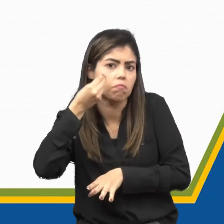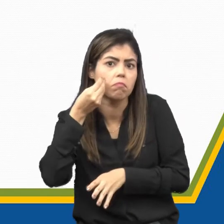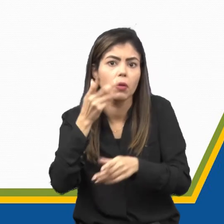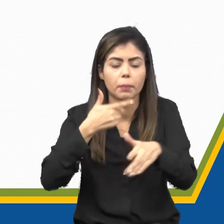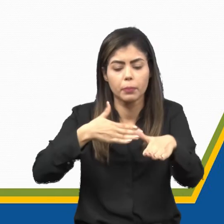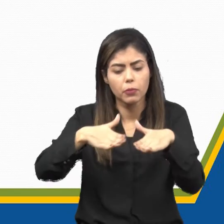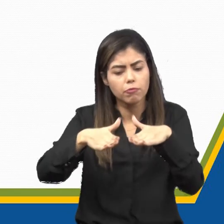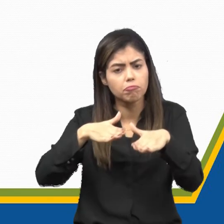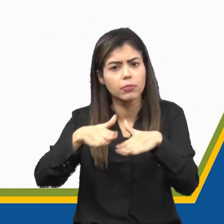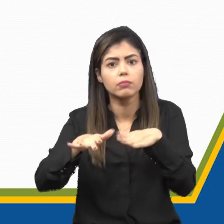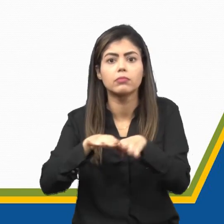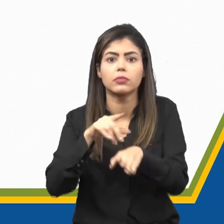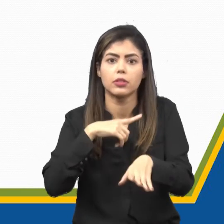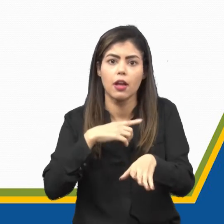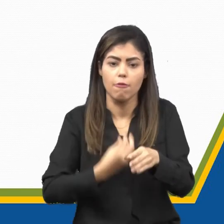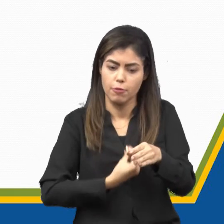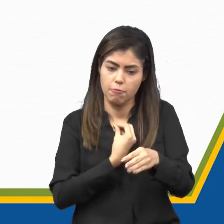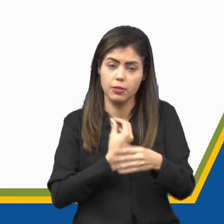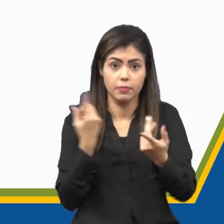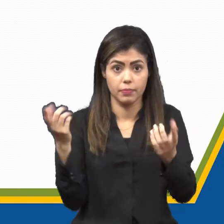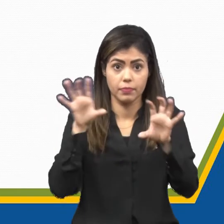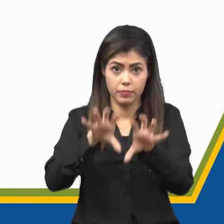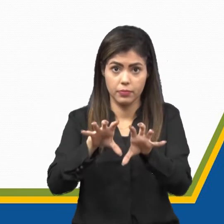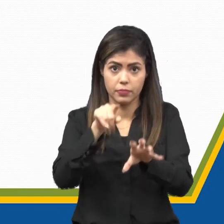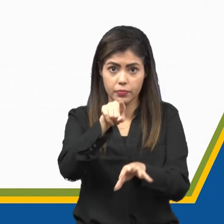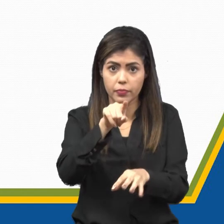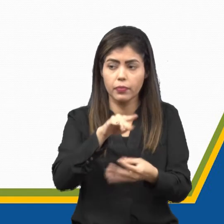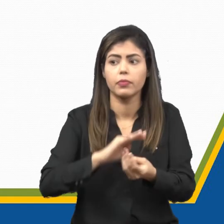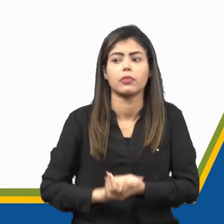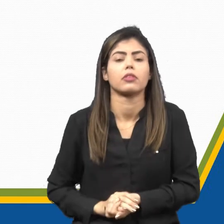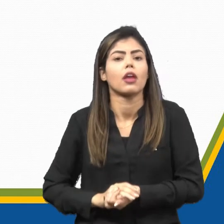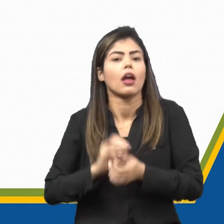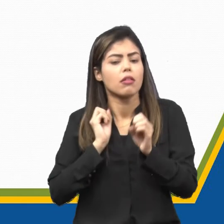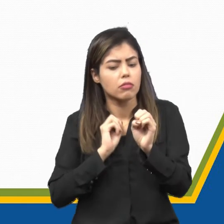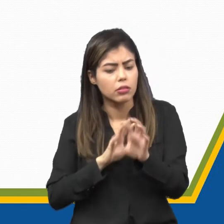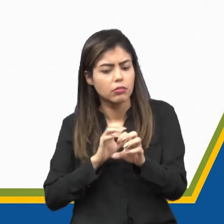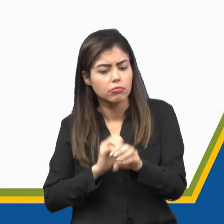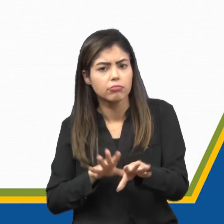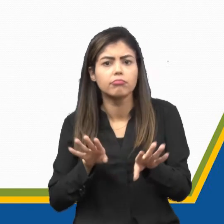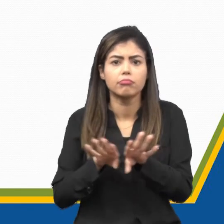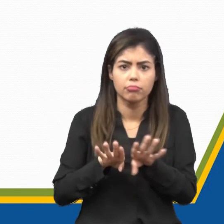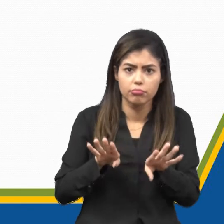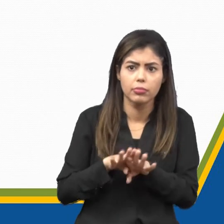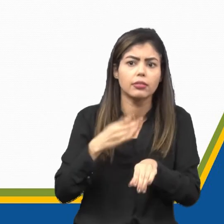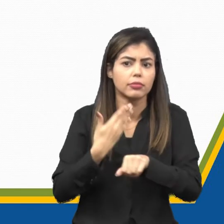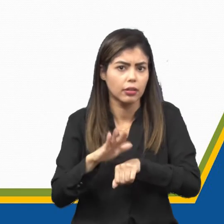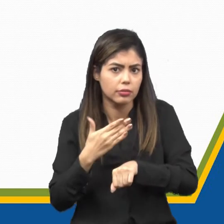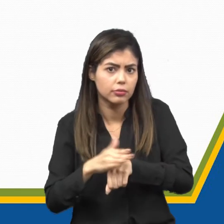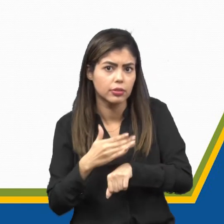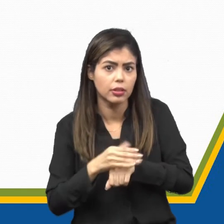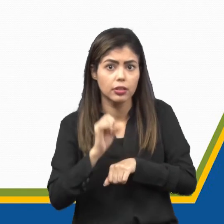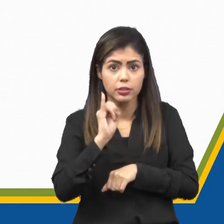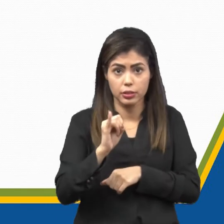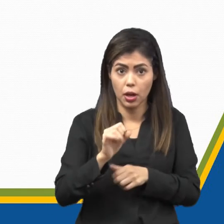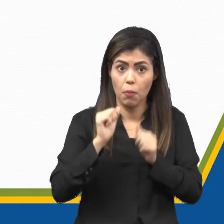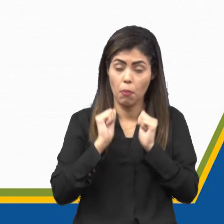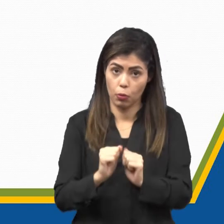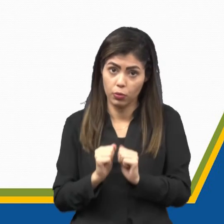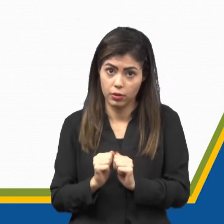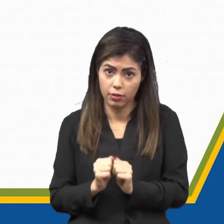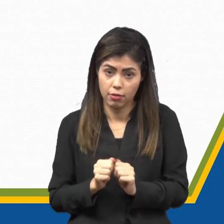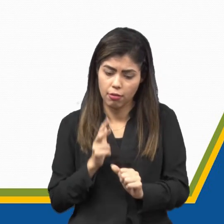que dialoguem com a experiência vivida. Ensaie estes movimentos e, se possível, grave uma